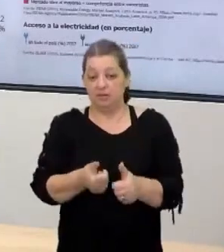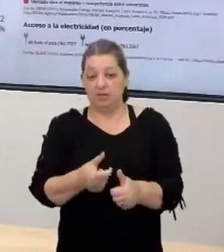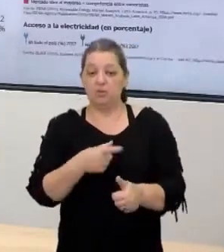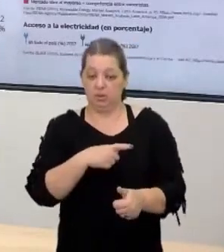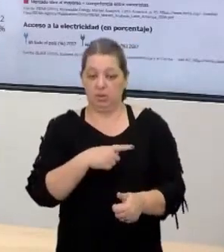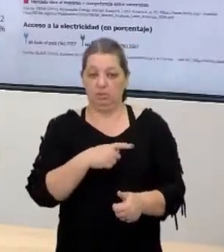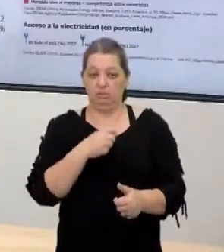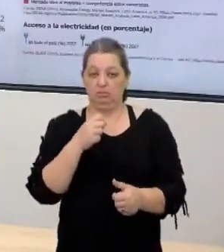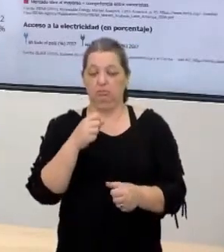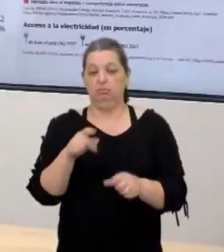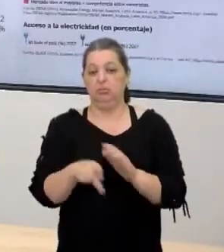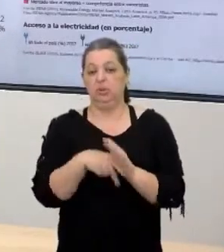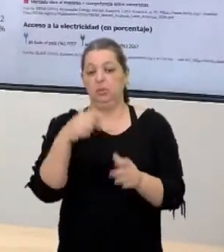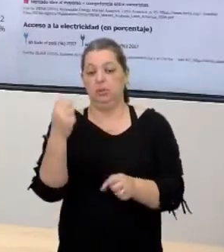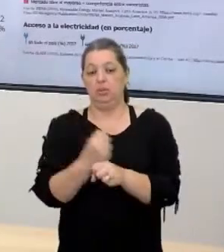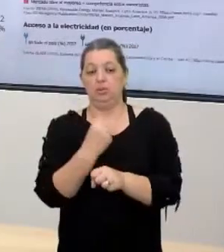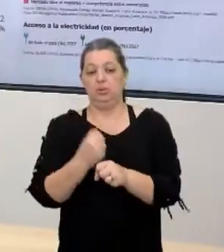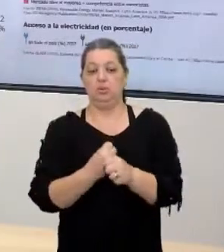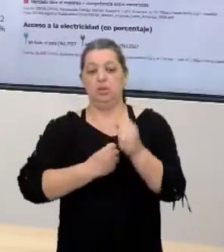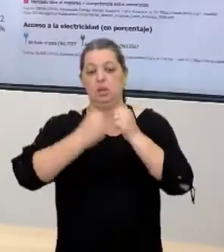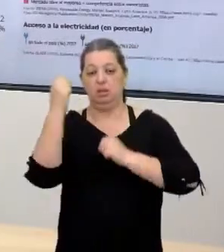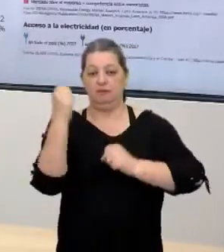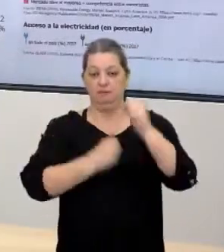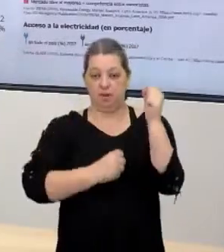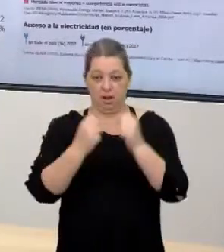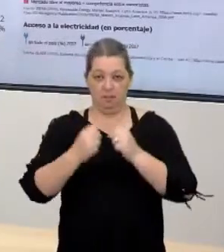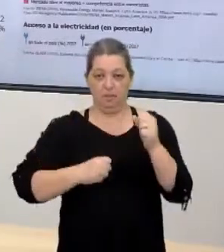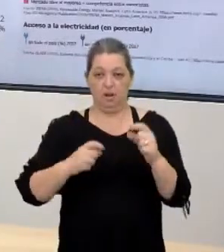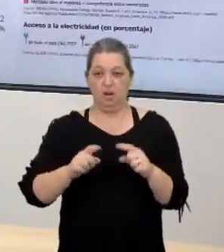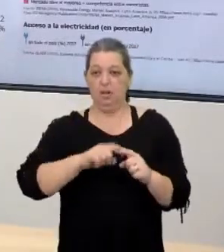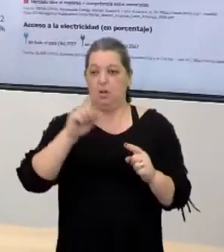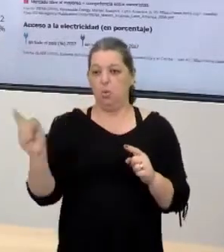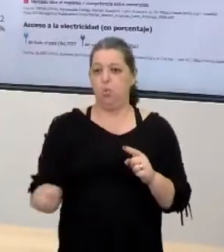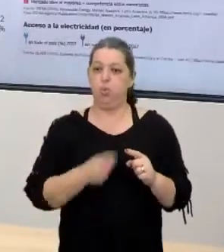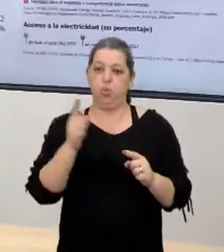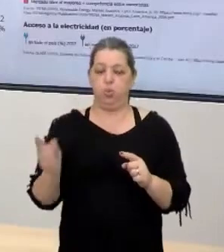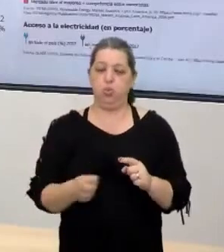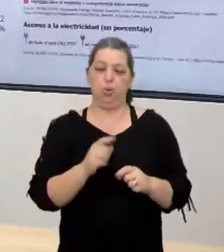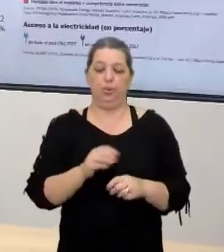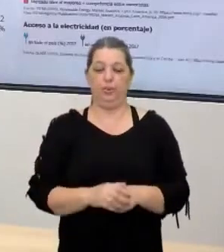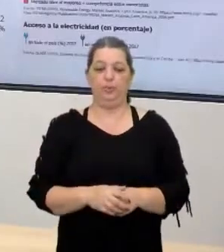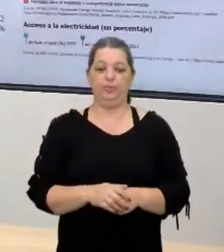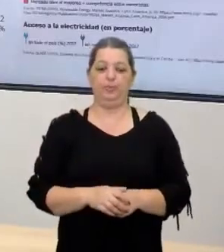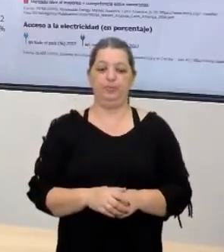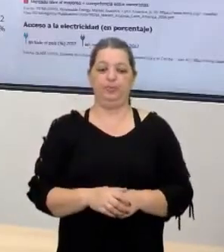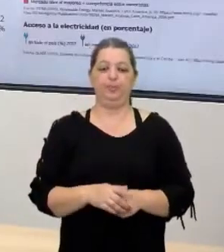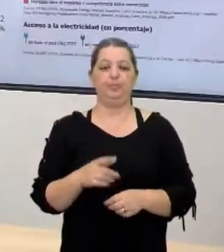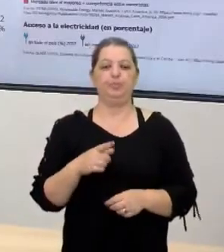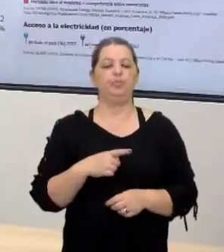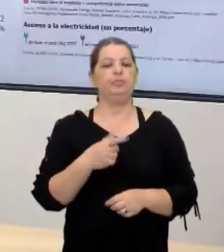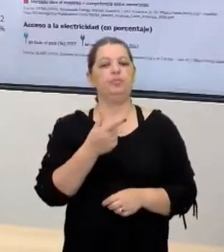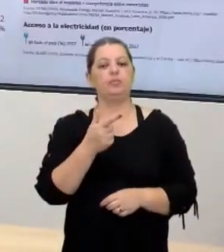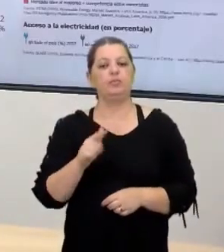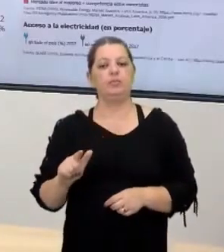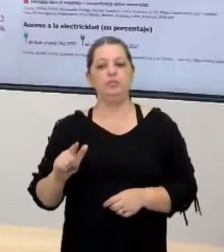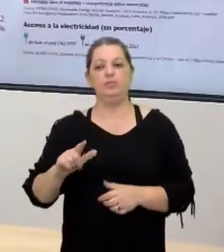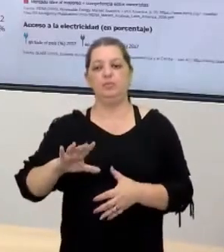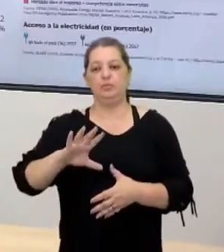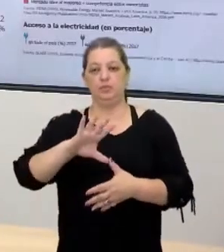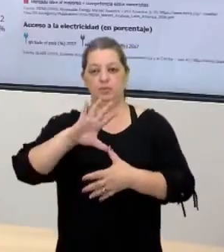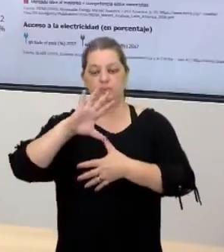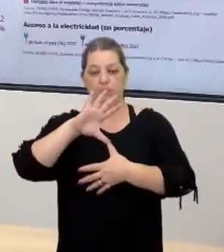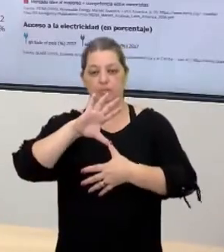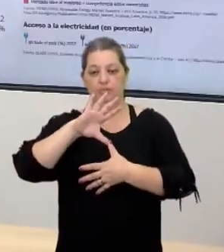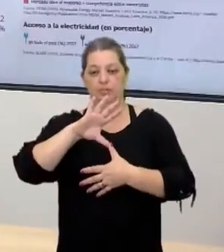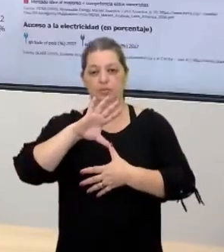usinas hidrelétricas aí. Bom, vamos lá para a próxima tela, que a gente tem lá um outro mapa, né, apresentando e dando